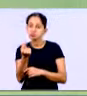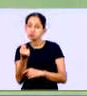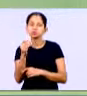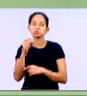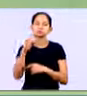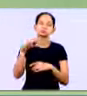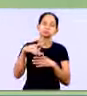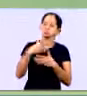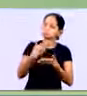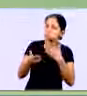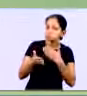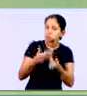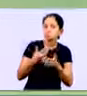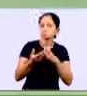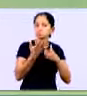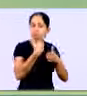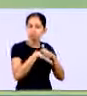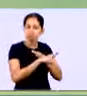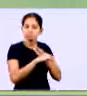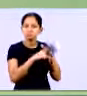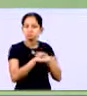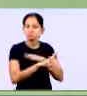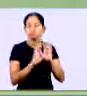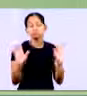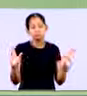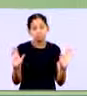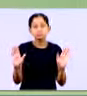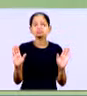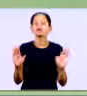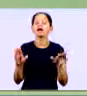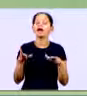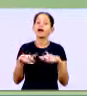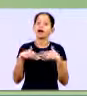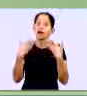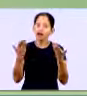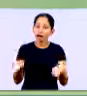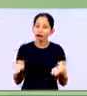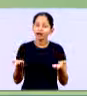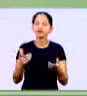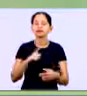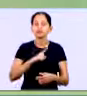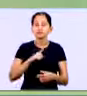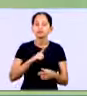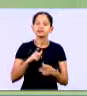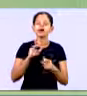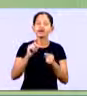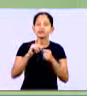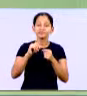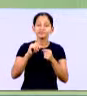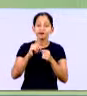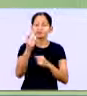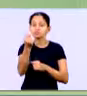os estoques, estão sempre girando, né? Que formam o seu capital circulante ou capital de giro,